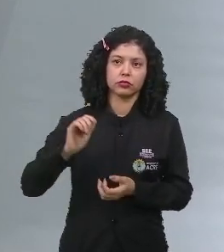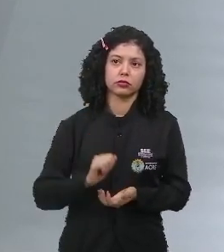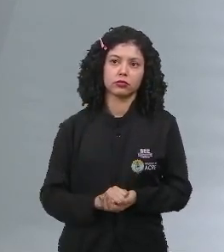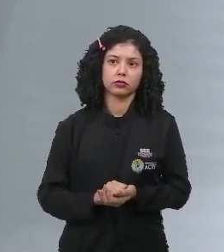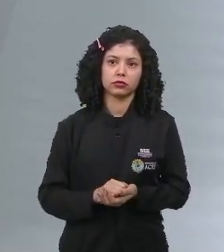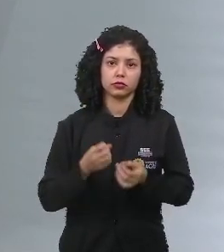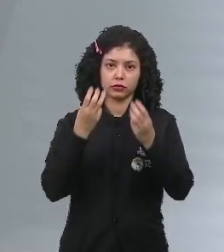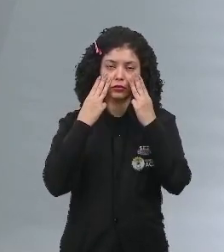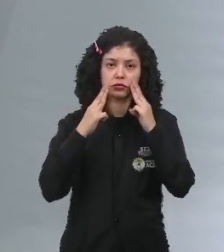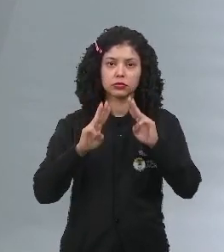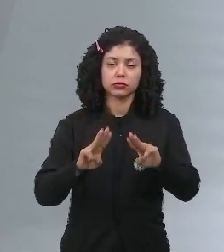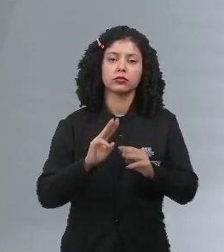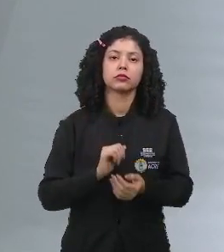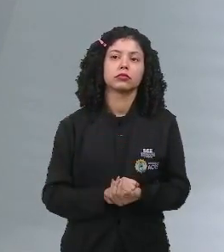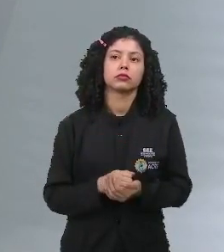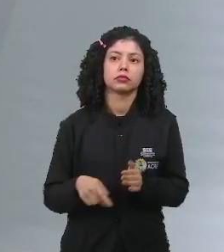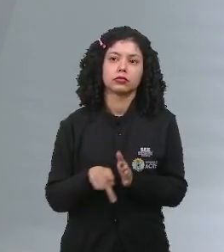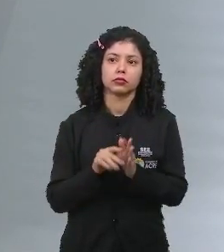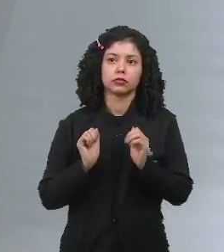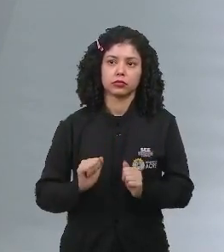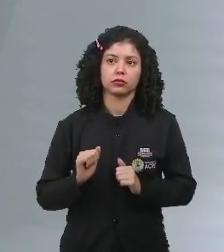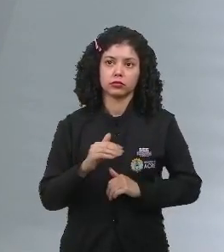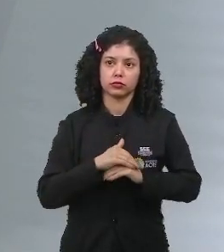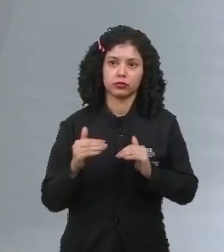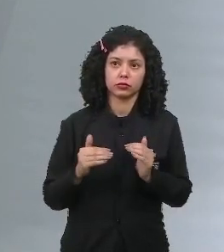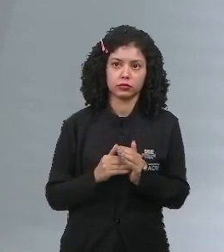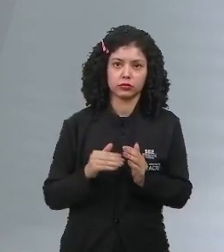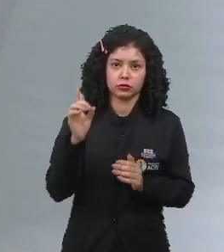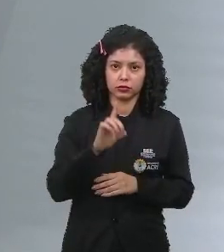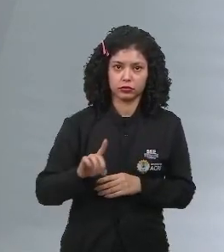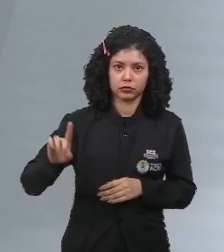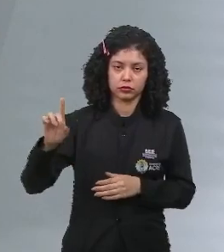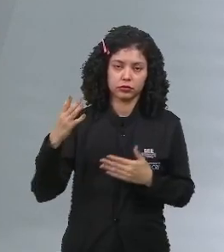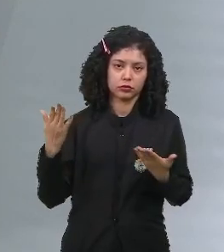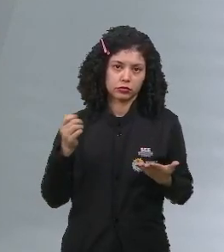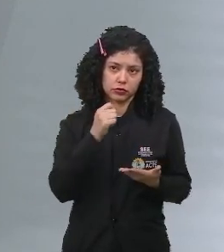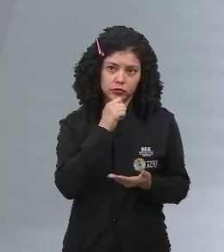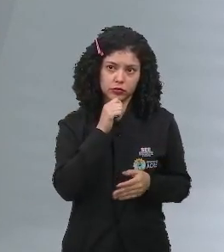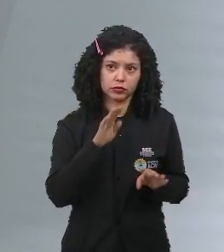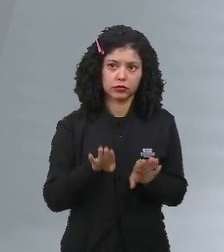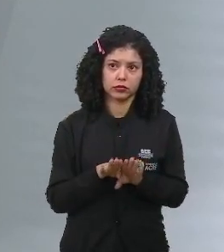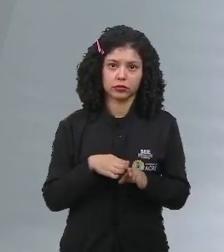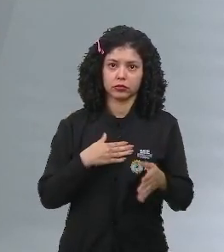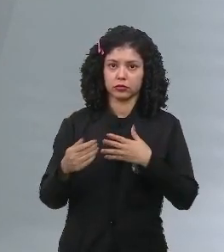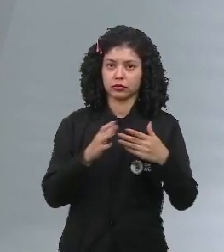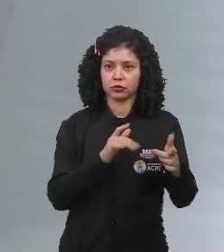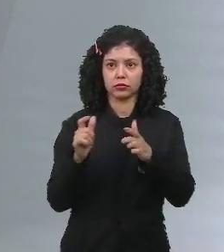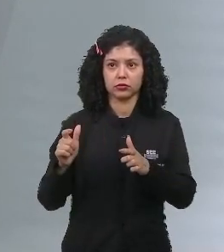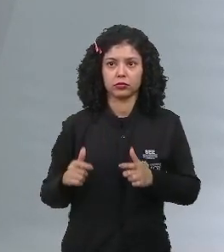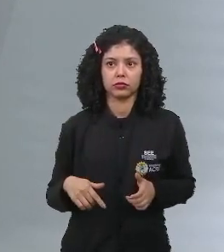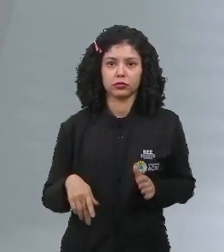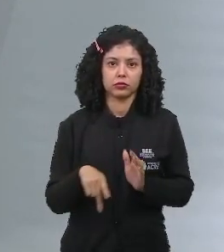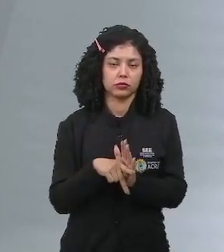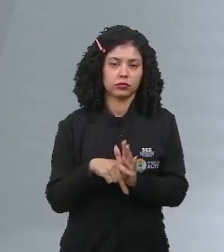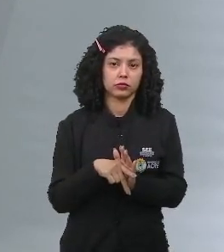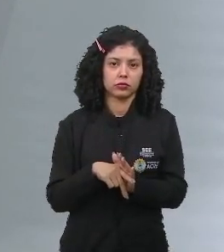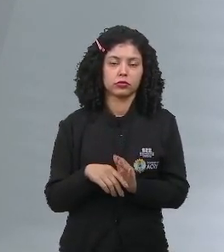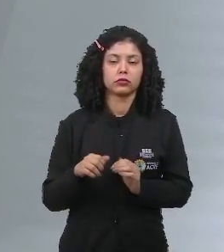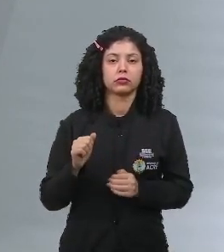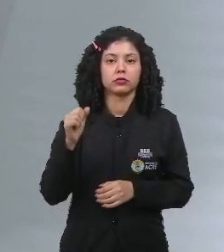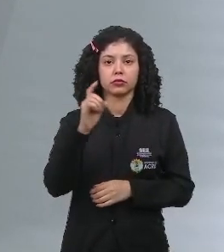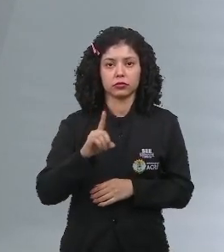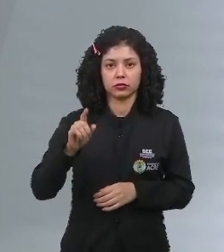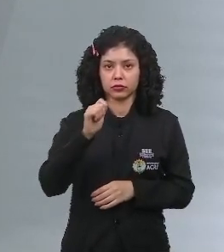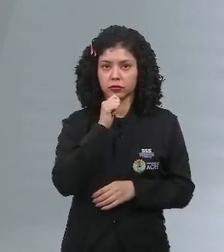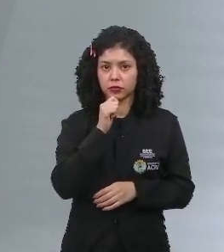e o Maquiavel vai dizer que o poder pode ser tudo menos Divino ou seja o poder pode ter vindo de qualquer lugar menos de Deus porque